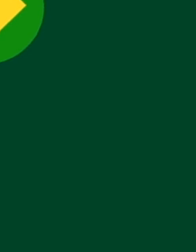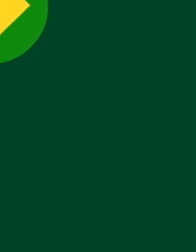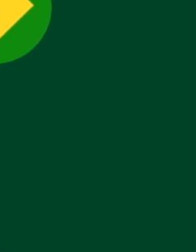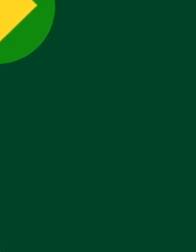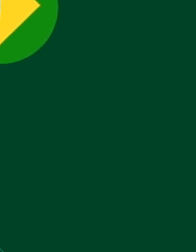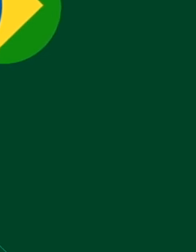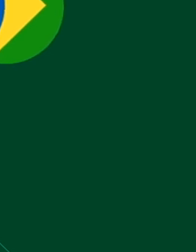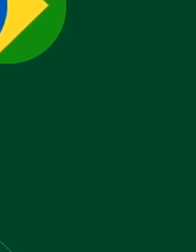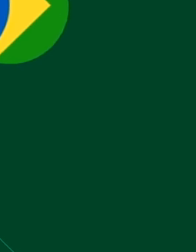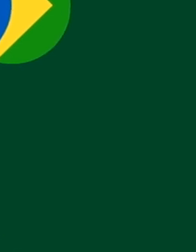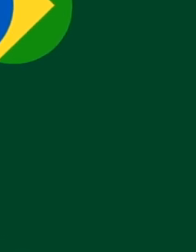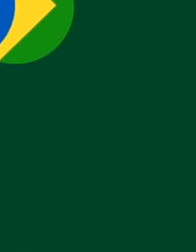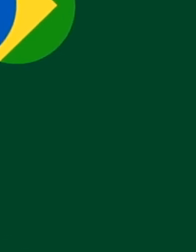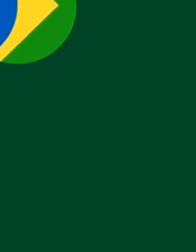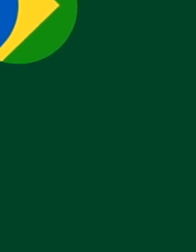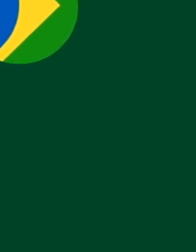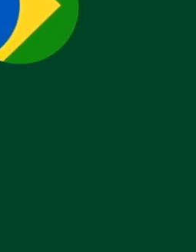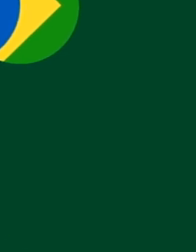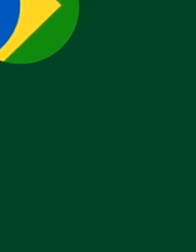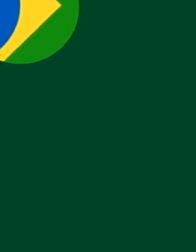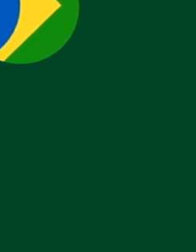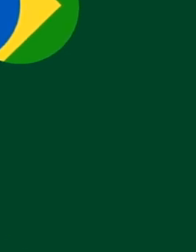momento saúde